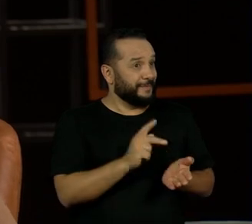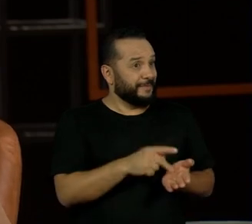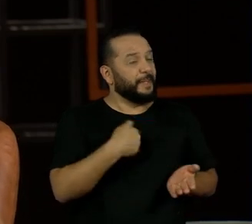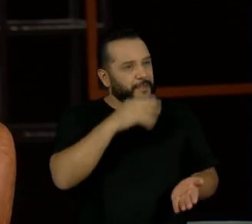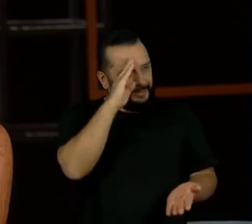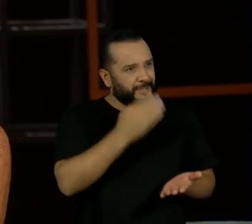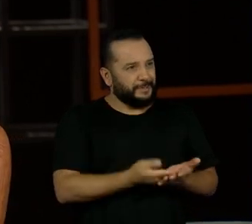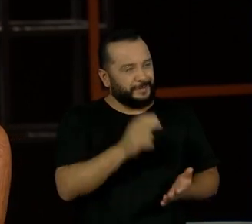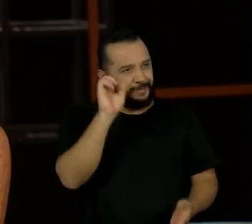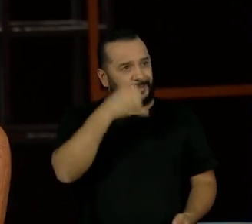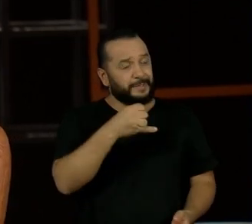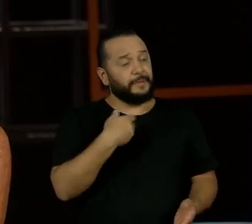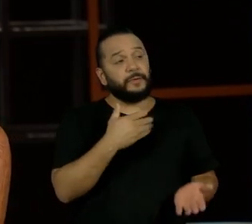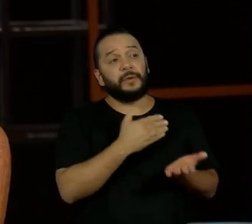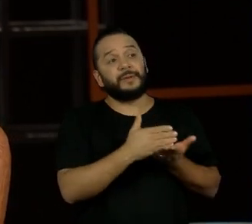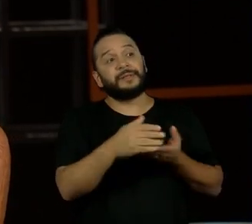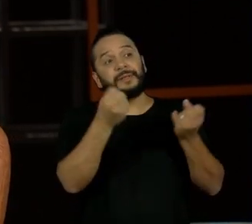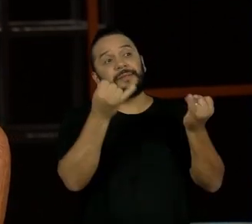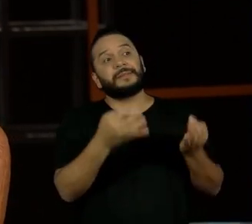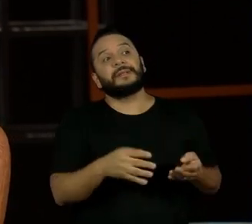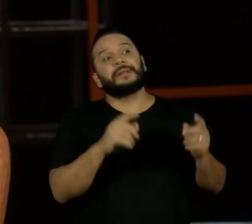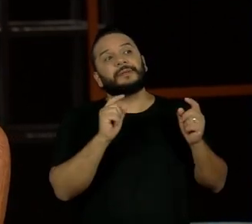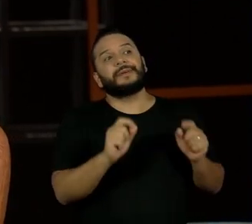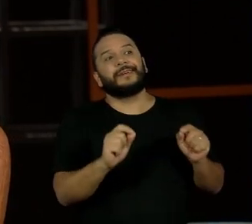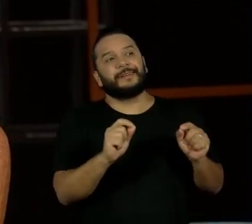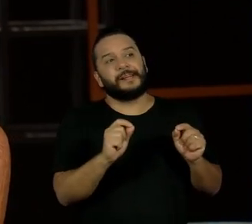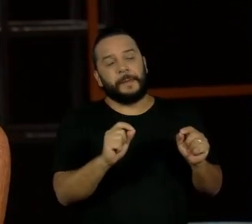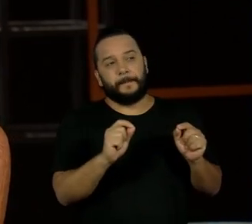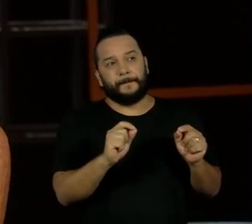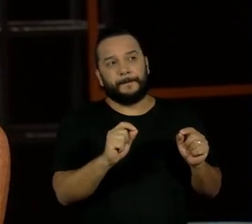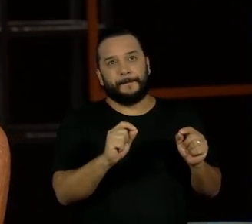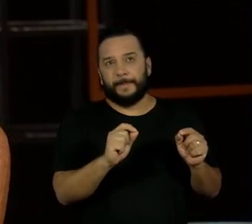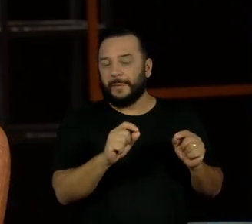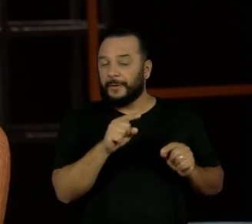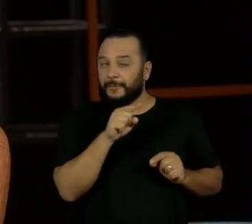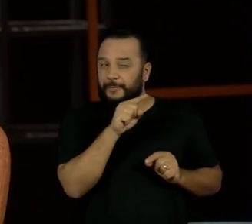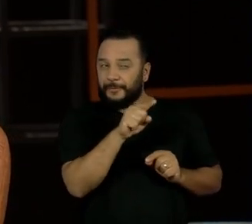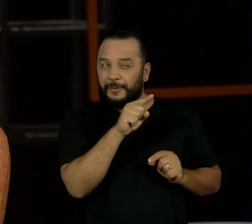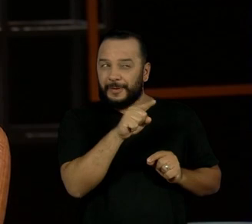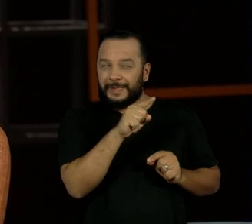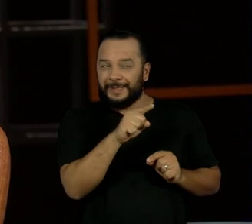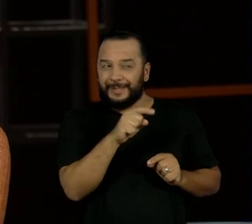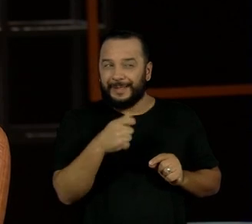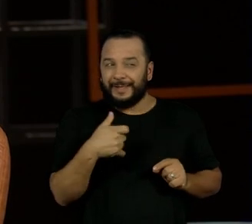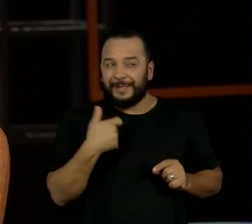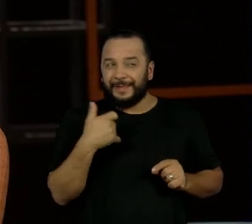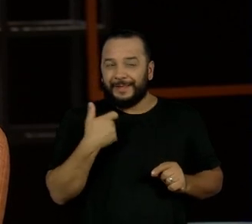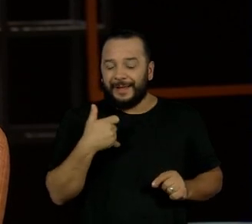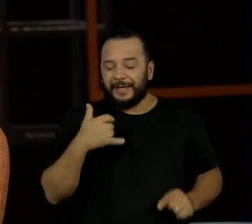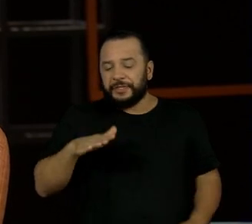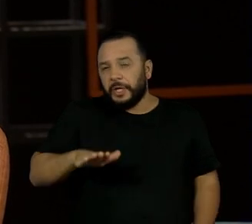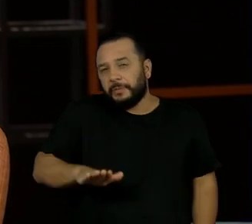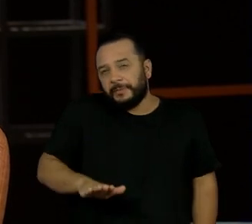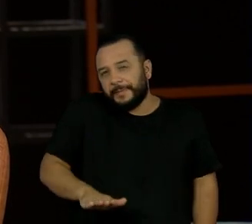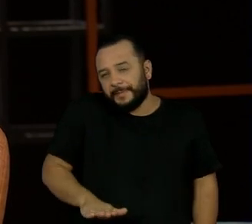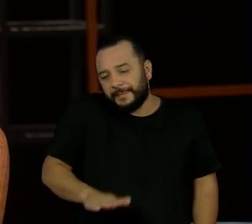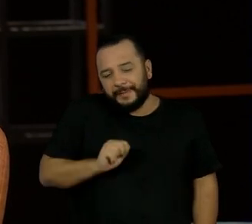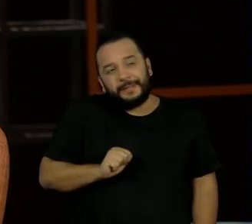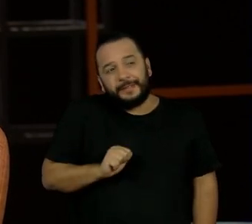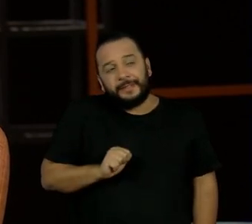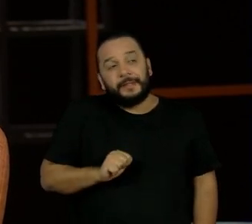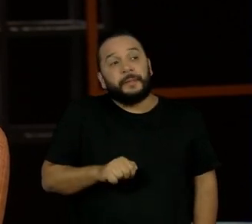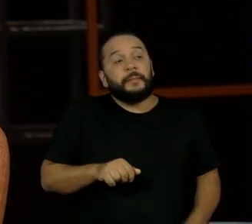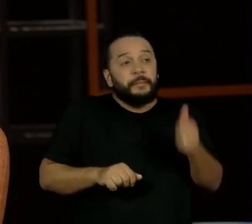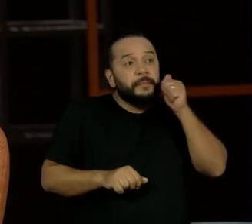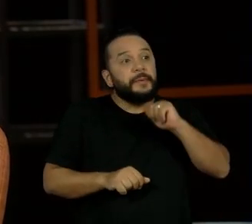nenhuma vamos começar falando da sua bem primeira infância mesmo segundo a sua mãe ela